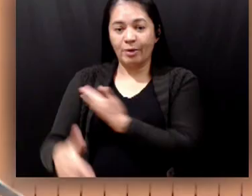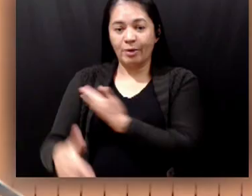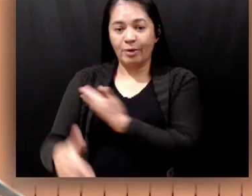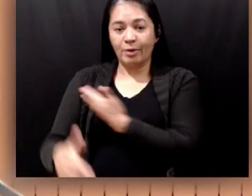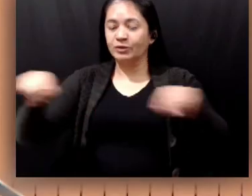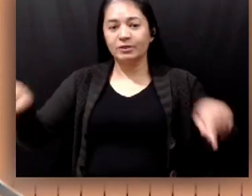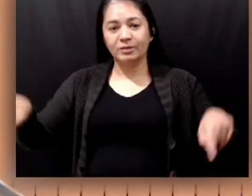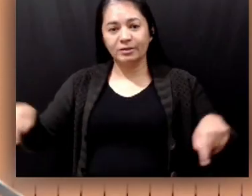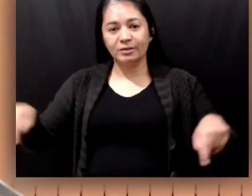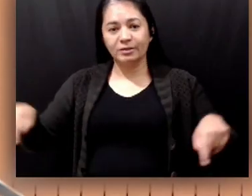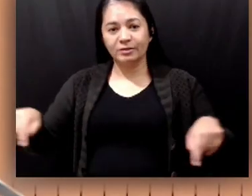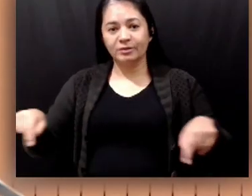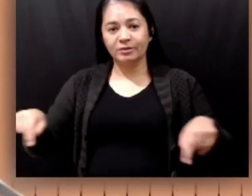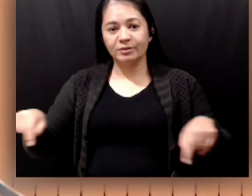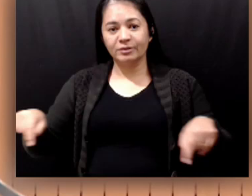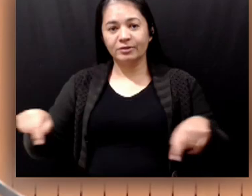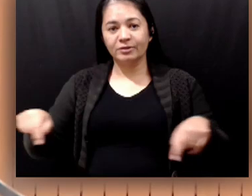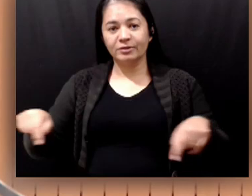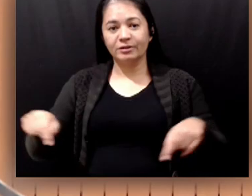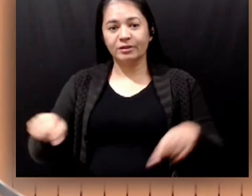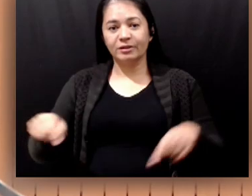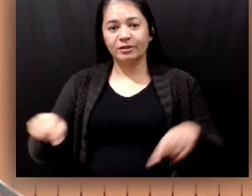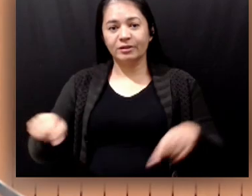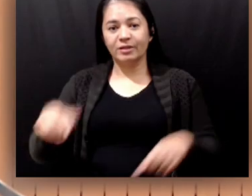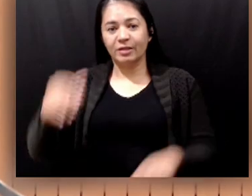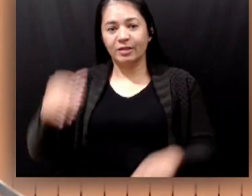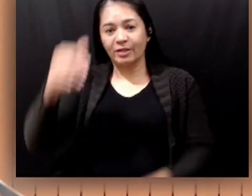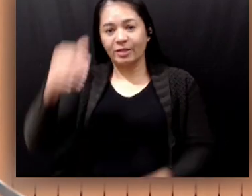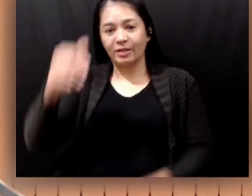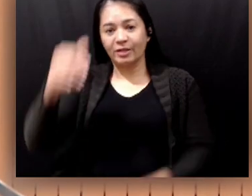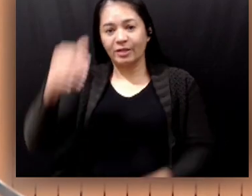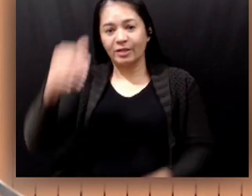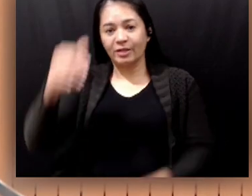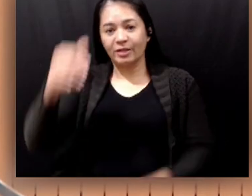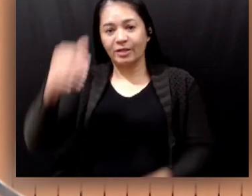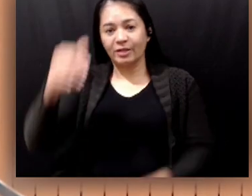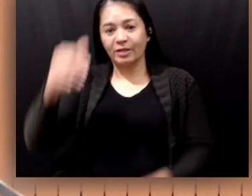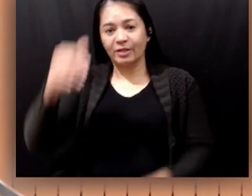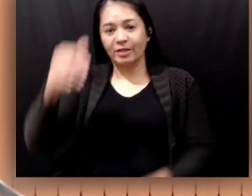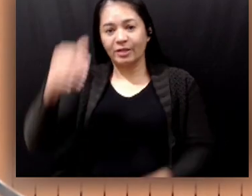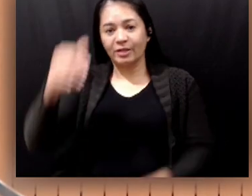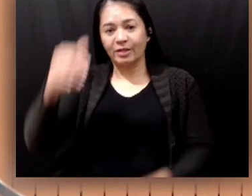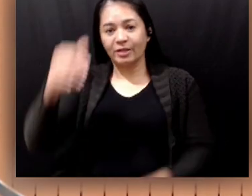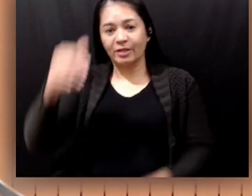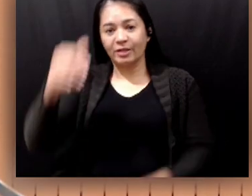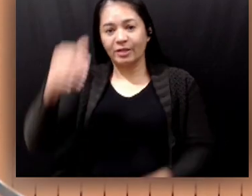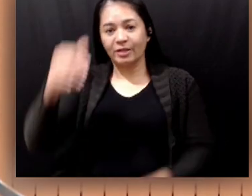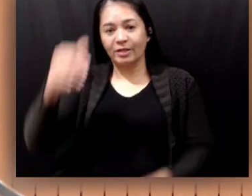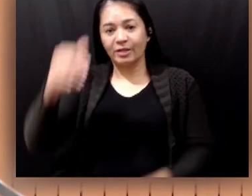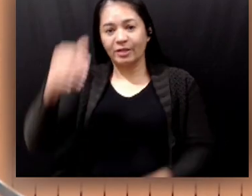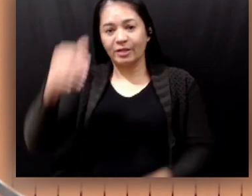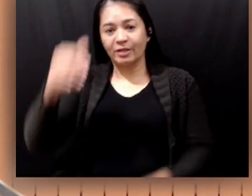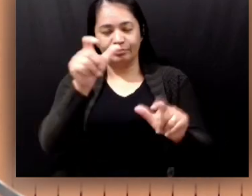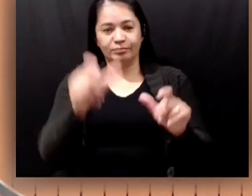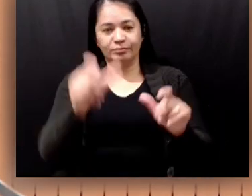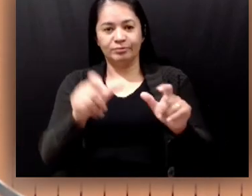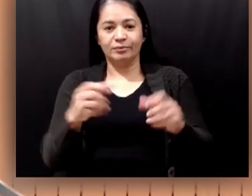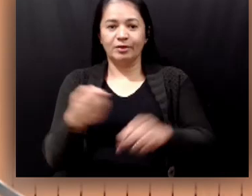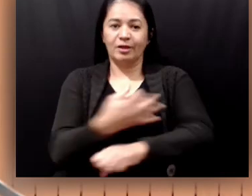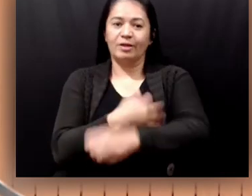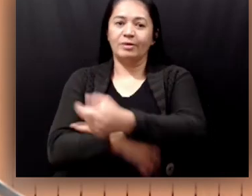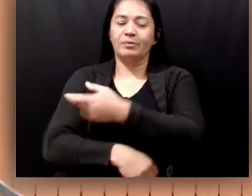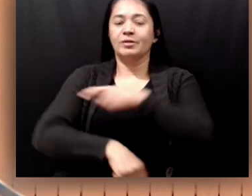vendido. Após receberem as honrarias, os homenageados falaram da emoção deste momento. Eu estou cada